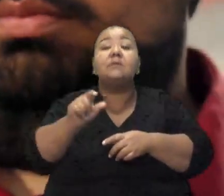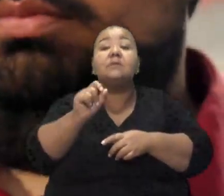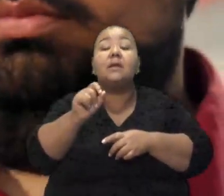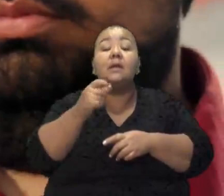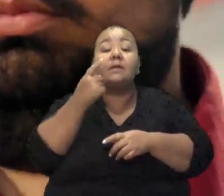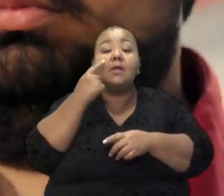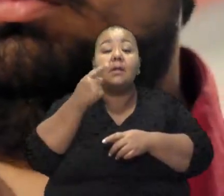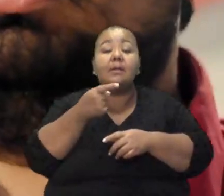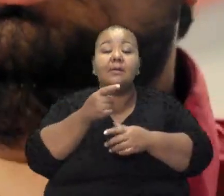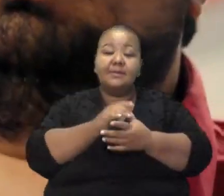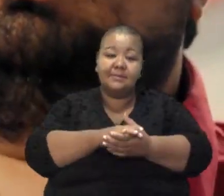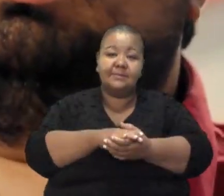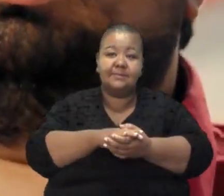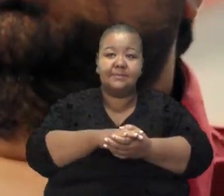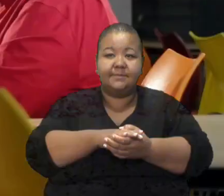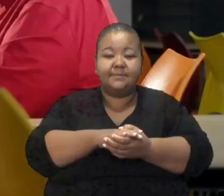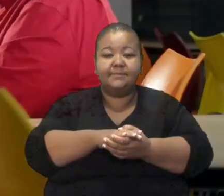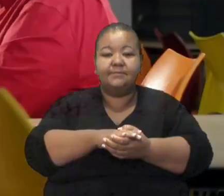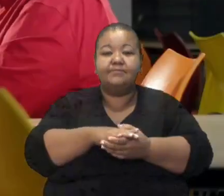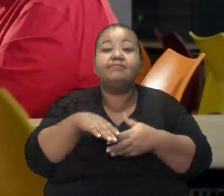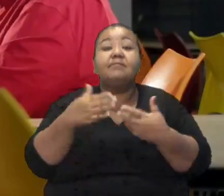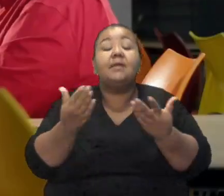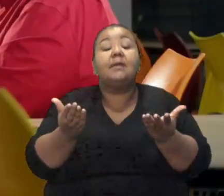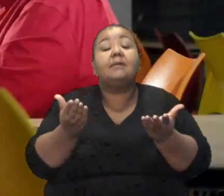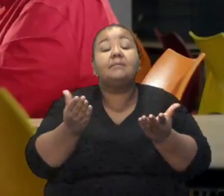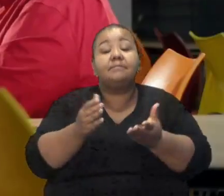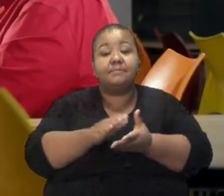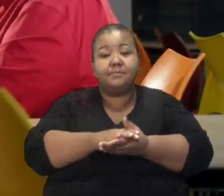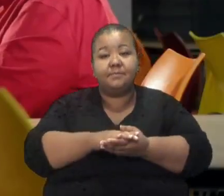Quero mais palmito. E aí?